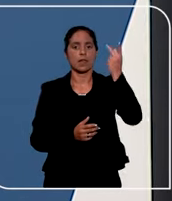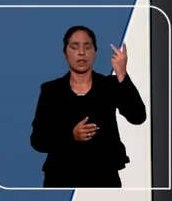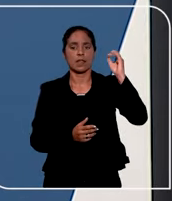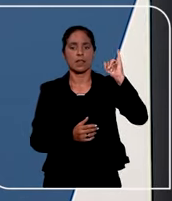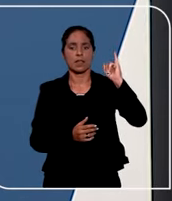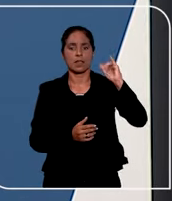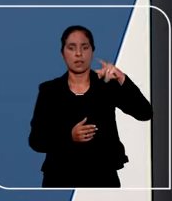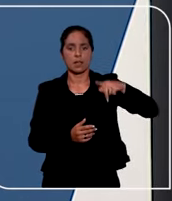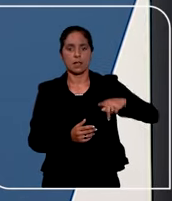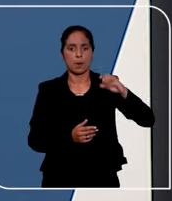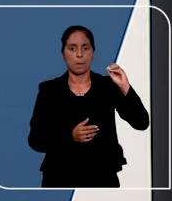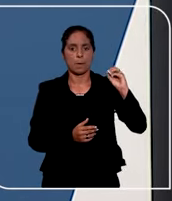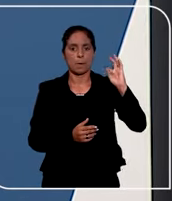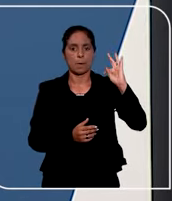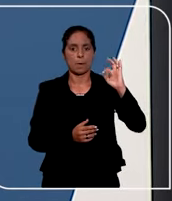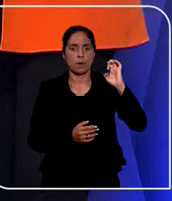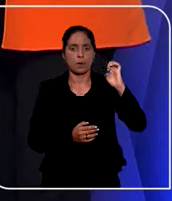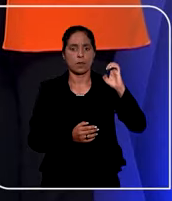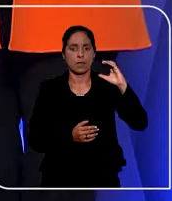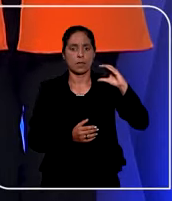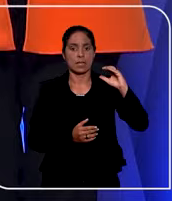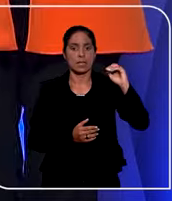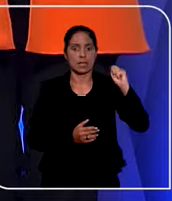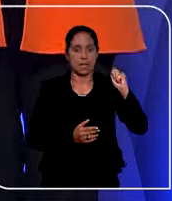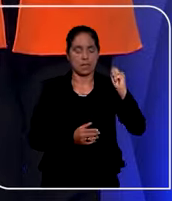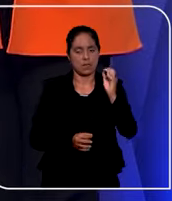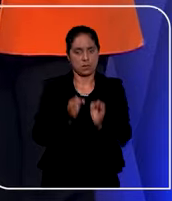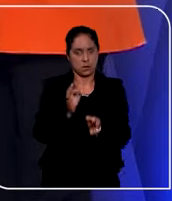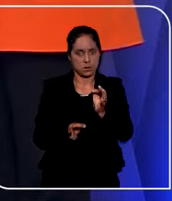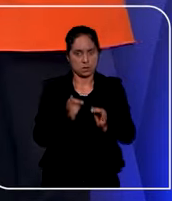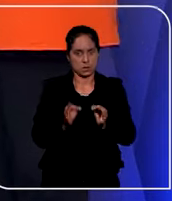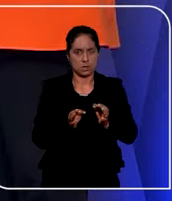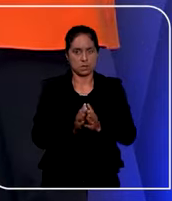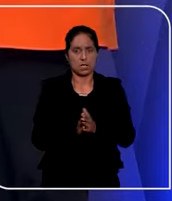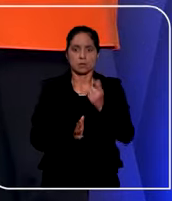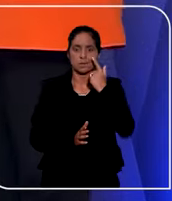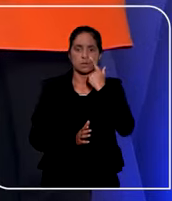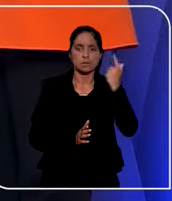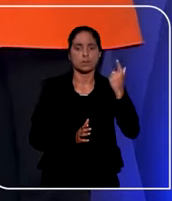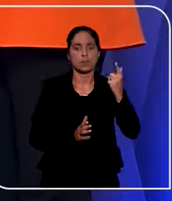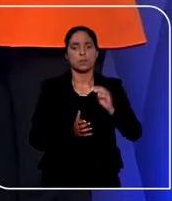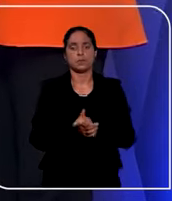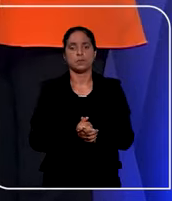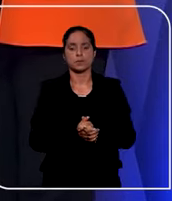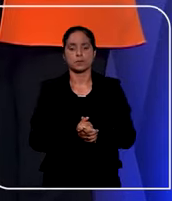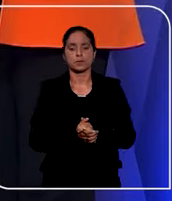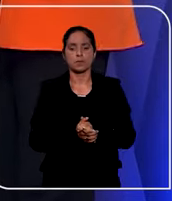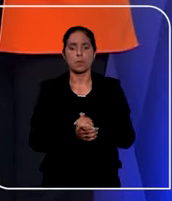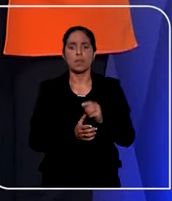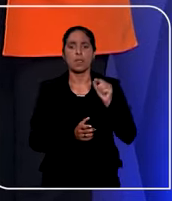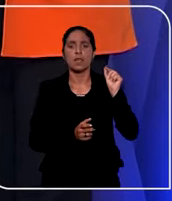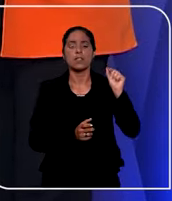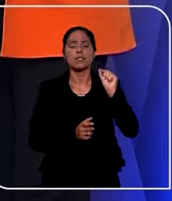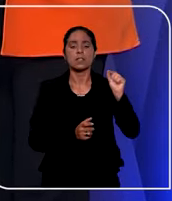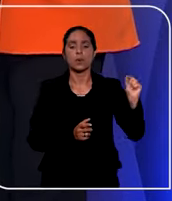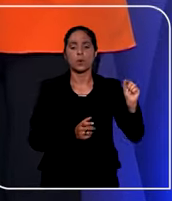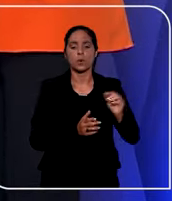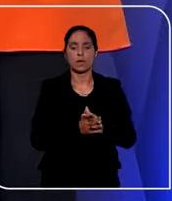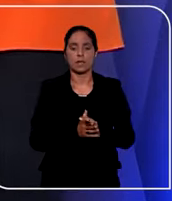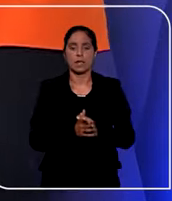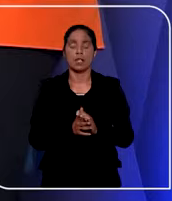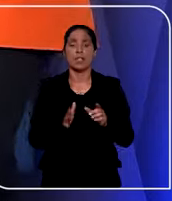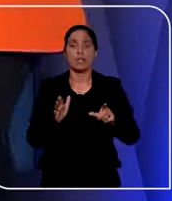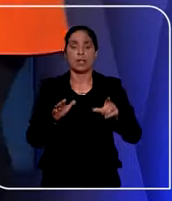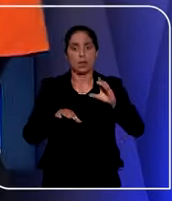hipoteca judiciária vamos a mais detalhes aqui no telão Esse instrumento